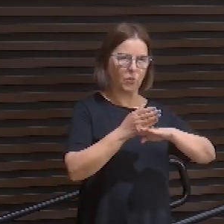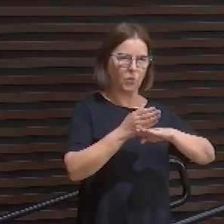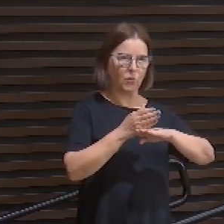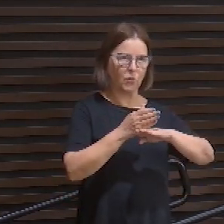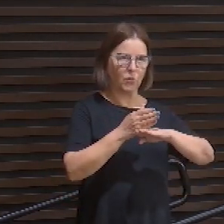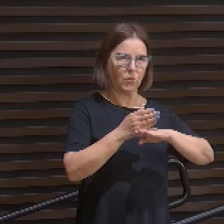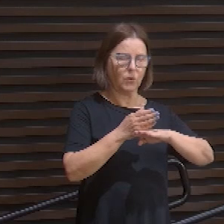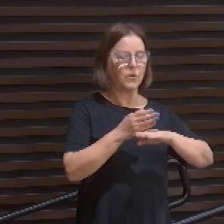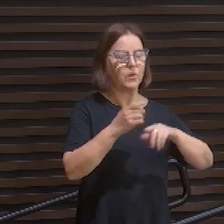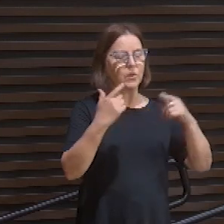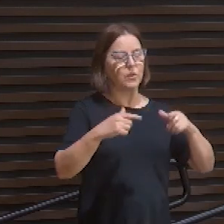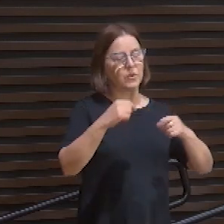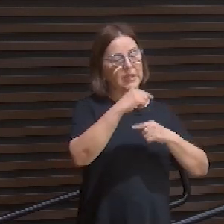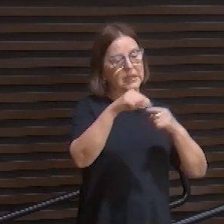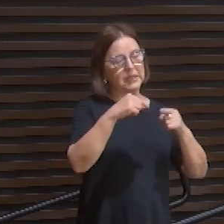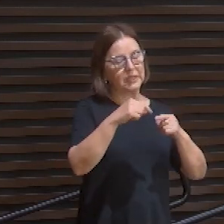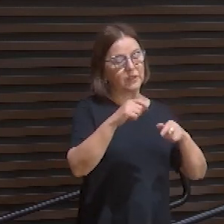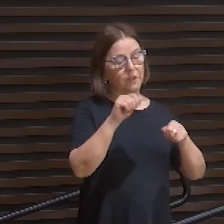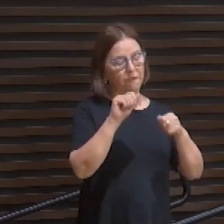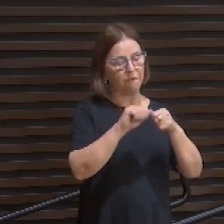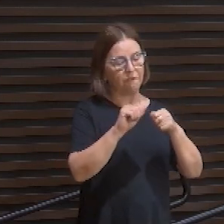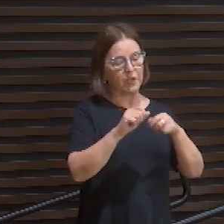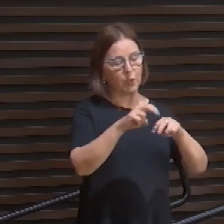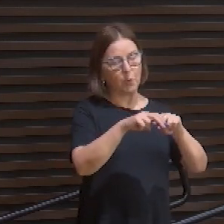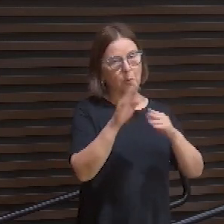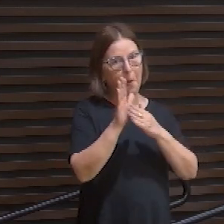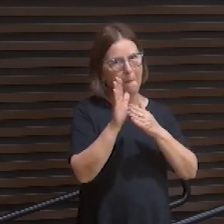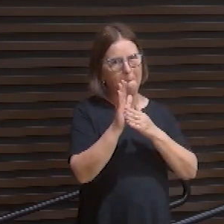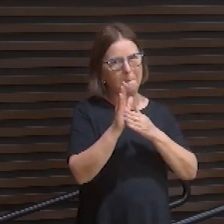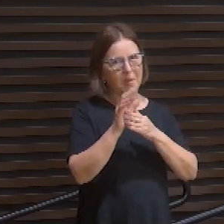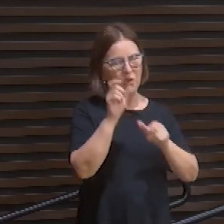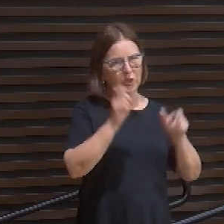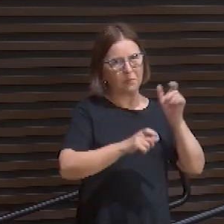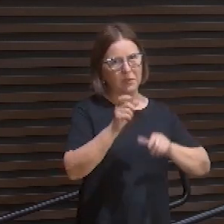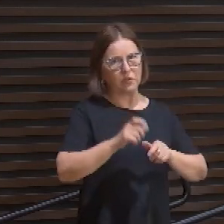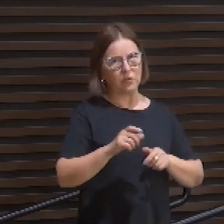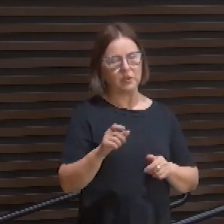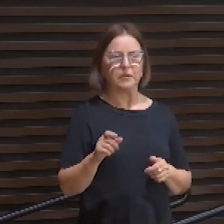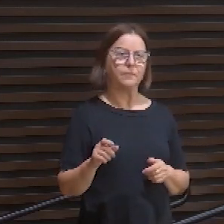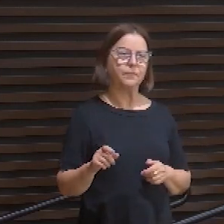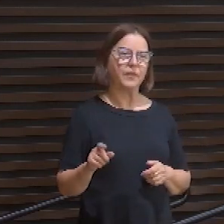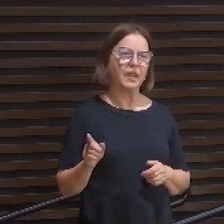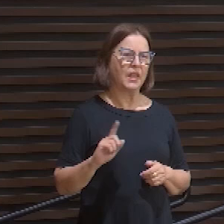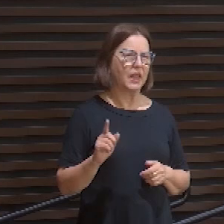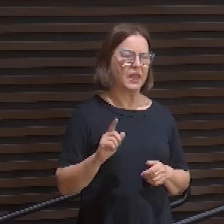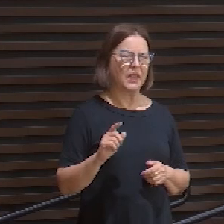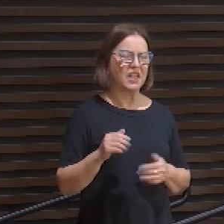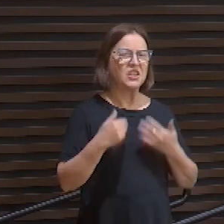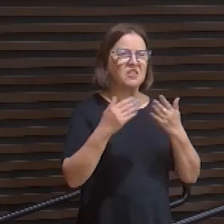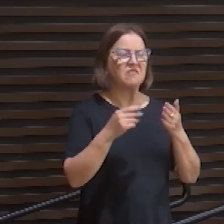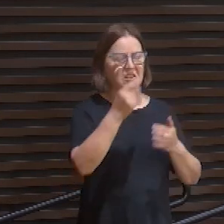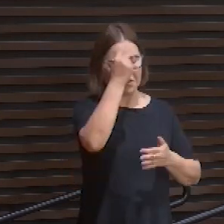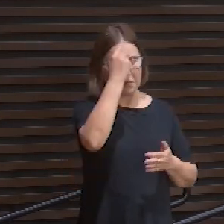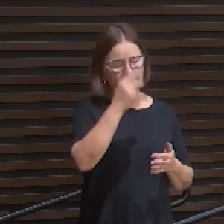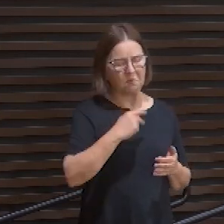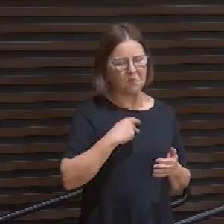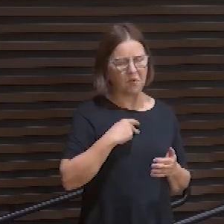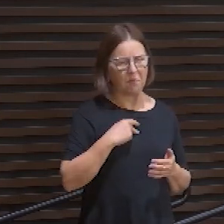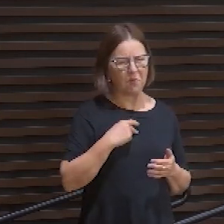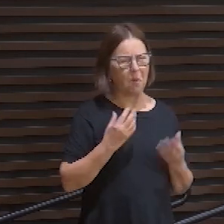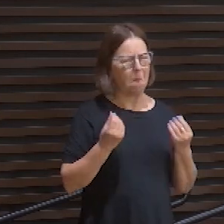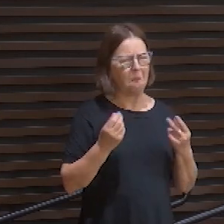mãos humanas, nem ainda para oferecer a si mesmo, muitas vezes, como o